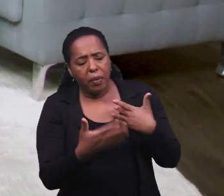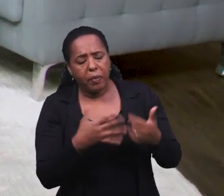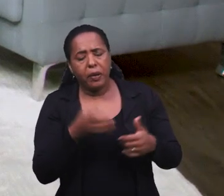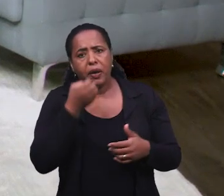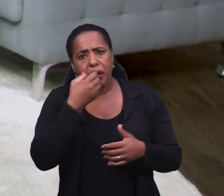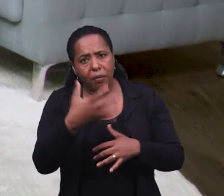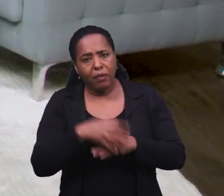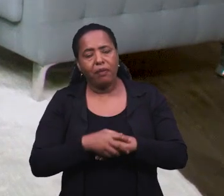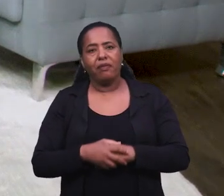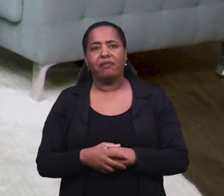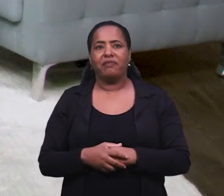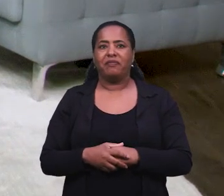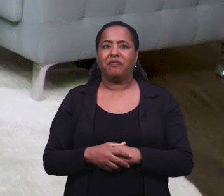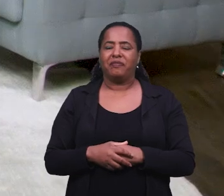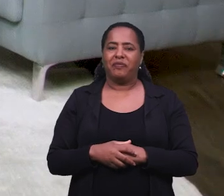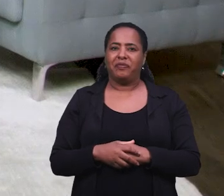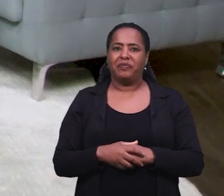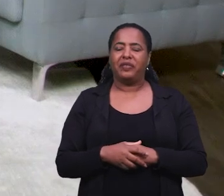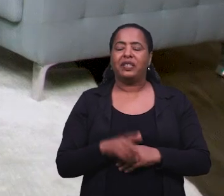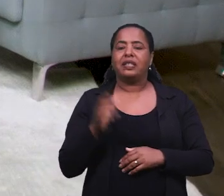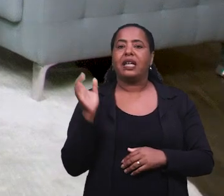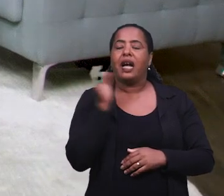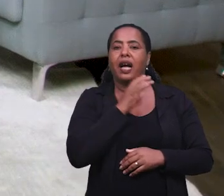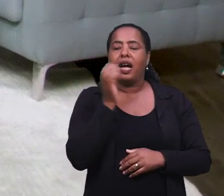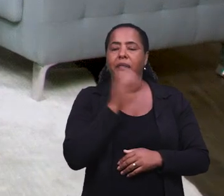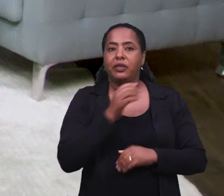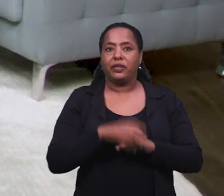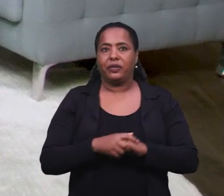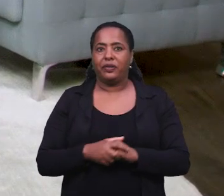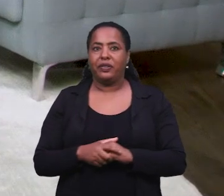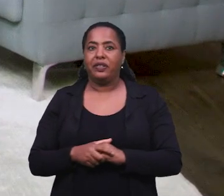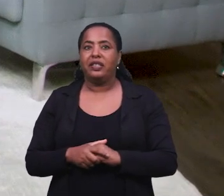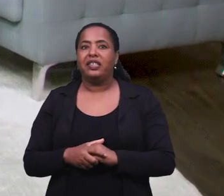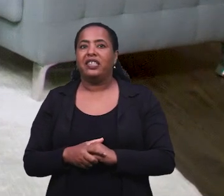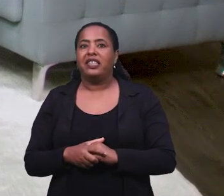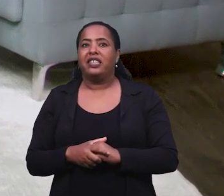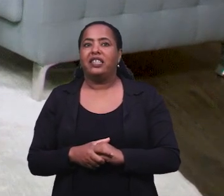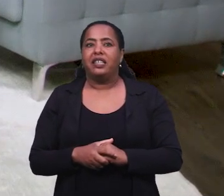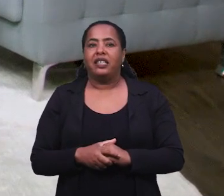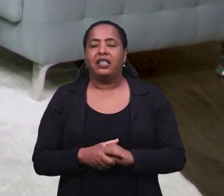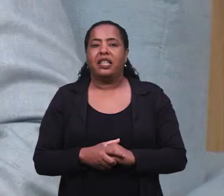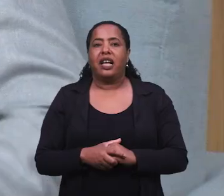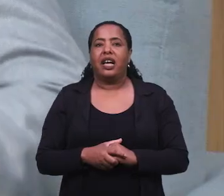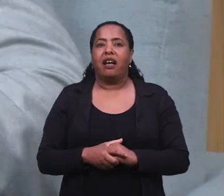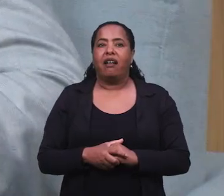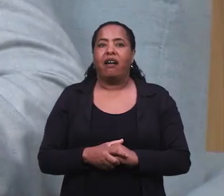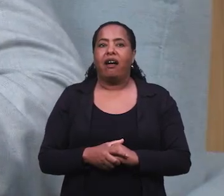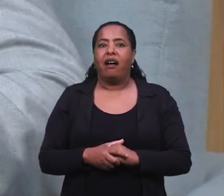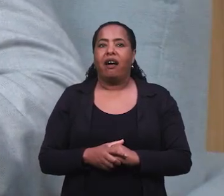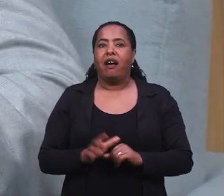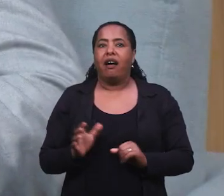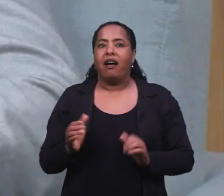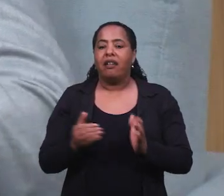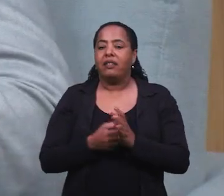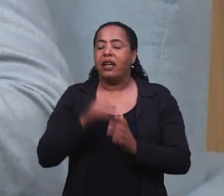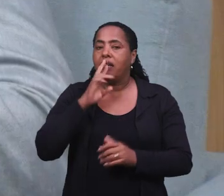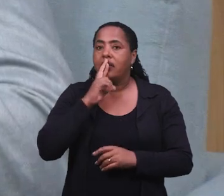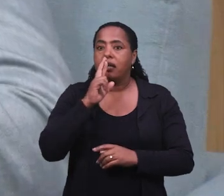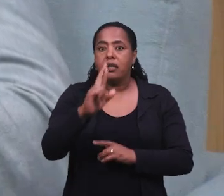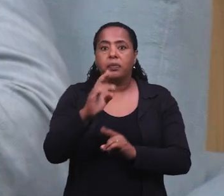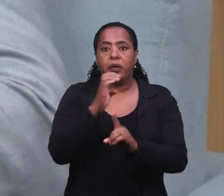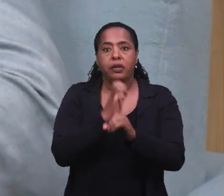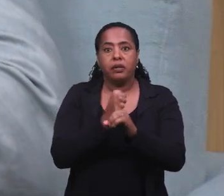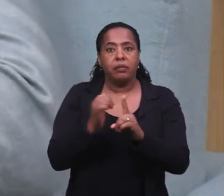idosos que muitas vezes, o pastor Gedaí até citou, acamados, que estão em casa, mas outros que estão no hospital. Eles estão no hospital e estão sendo cuidados. Tem